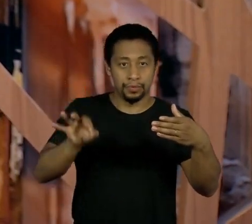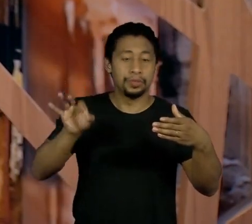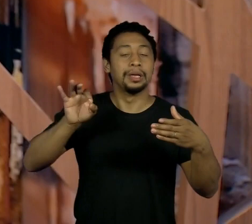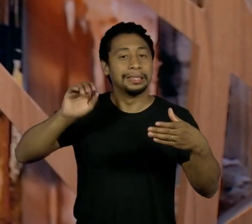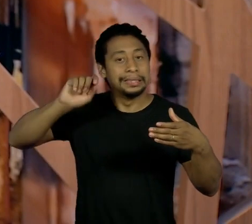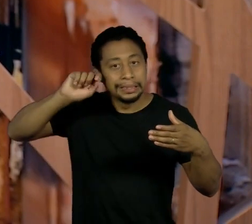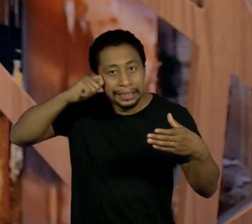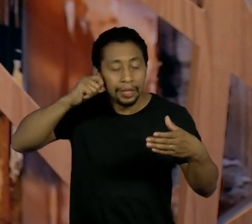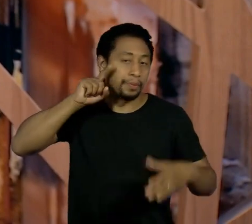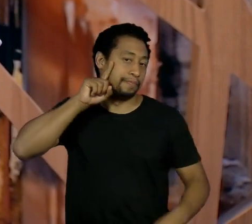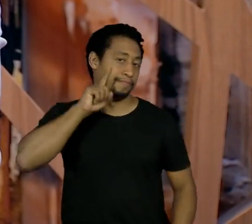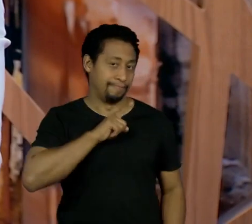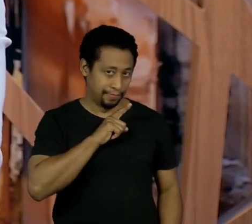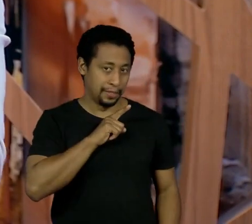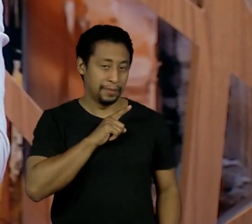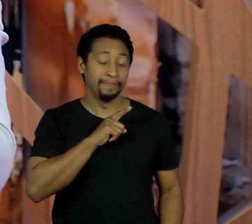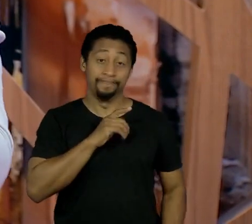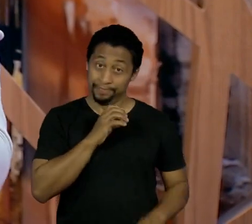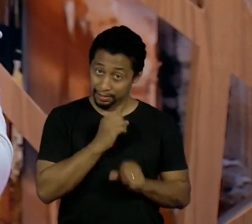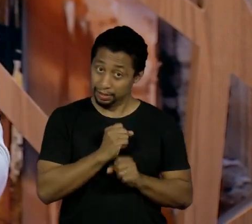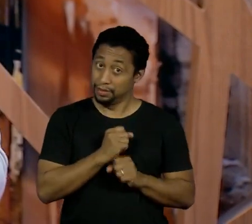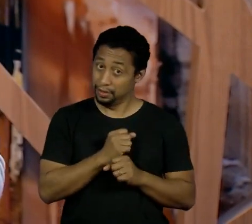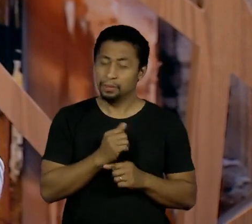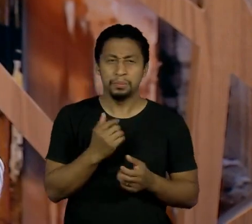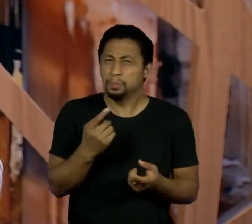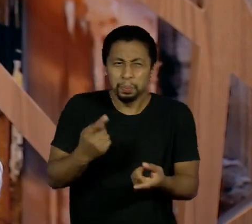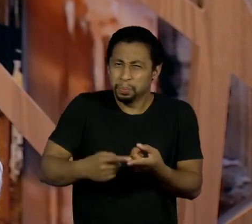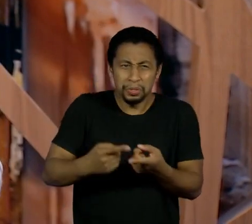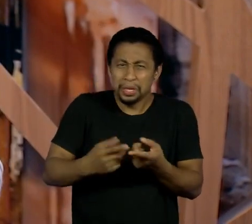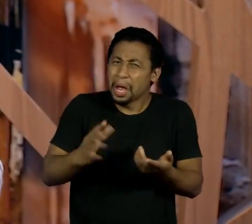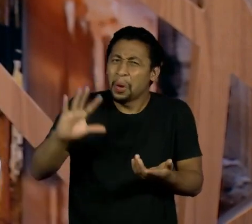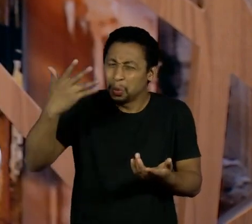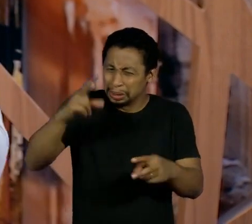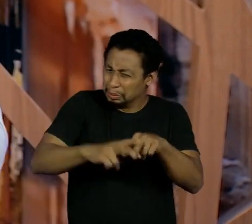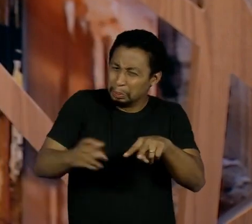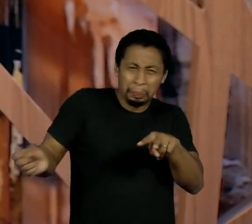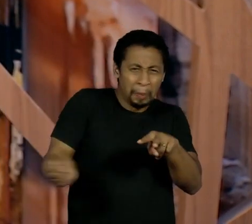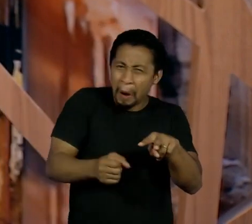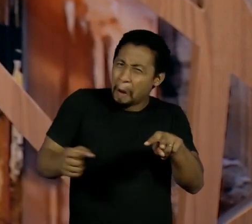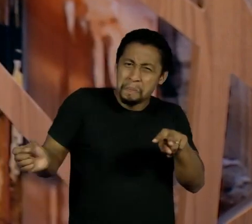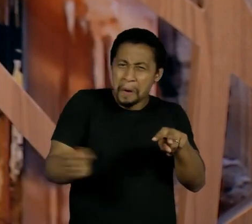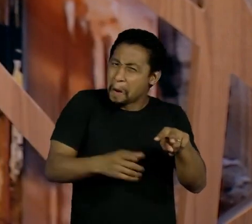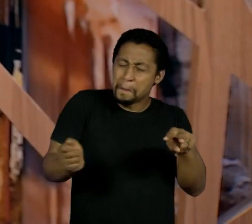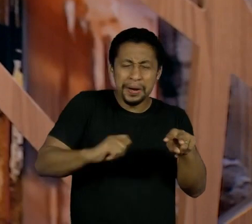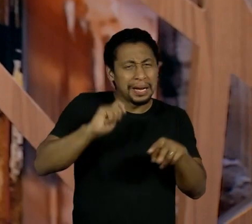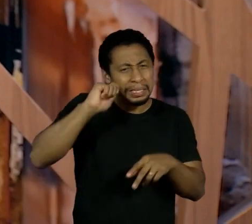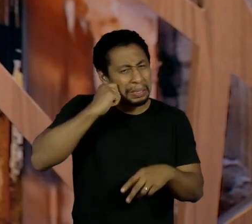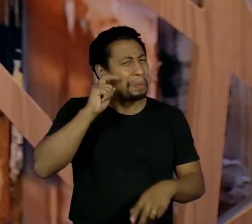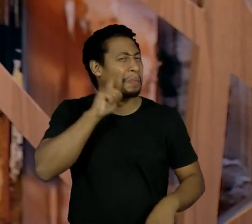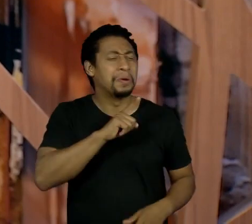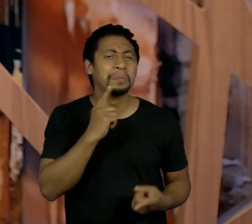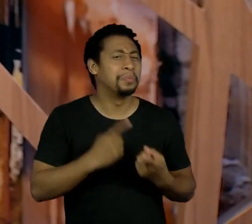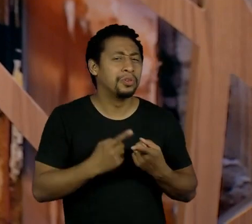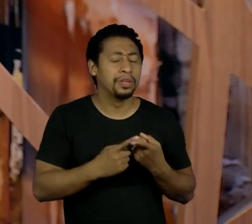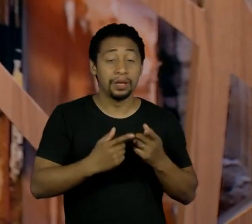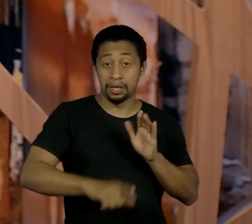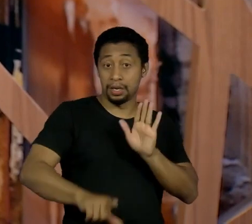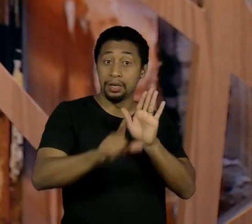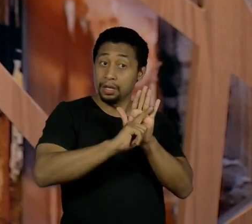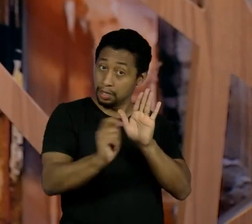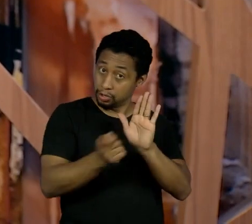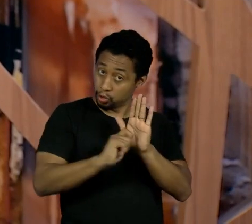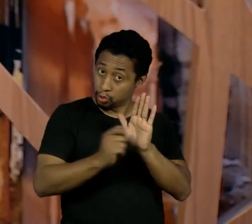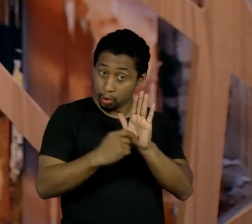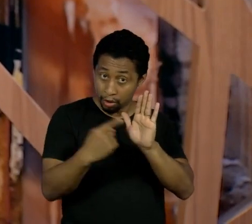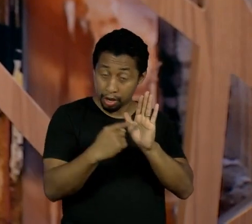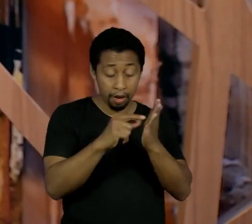negros e pardos. Se a gente pega uma lei de drogas, por que existe esse encarceramento total? Na lei de drogas, não existe